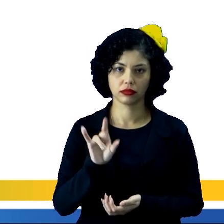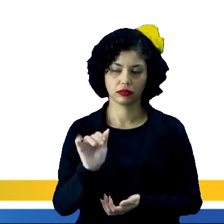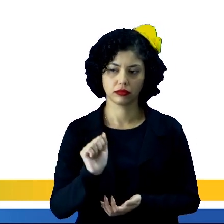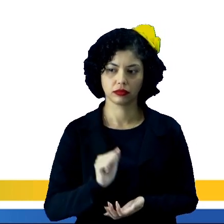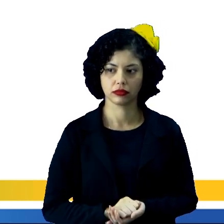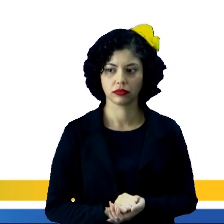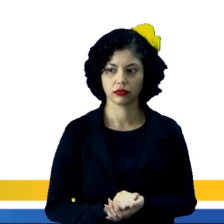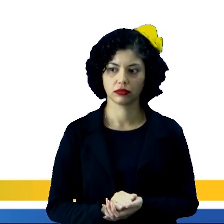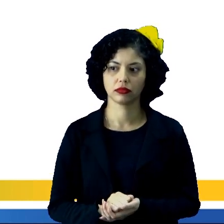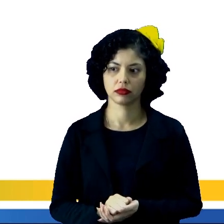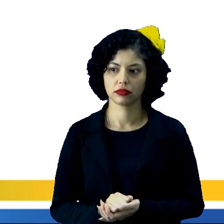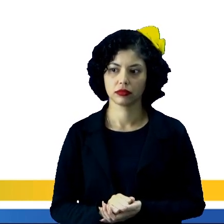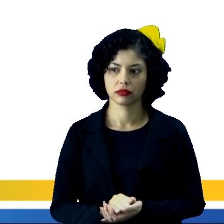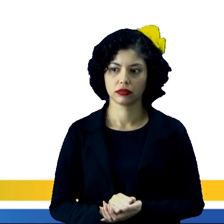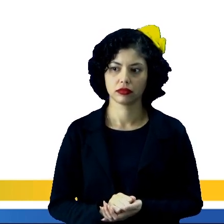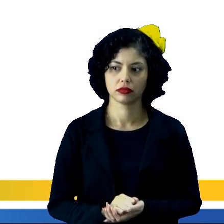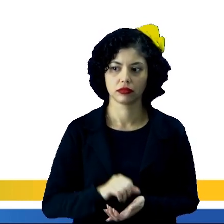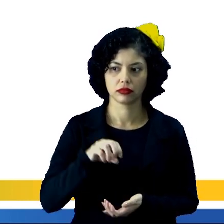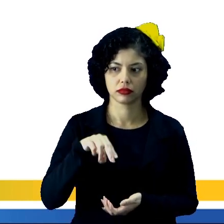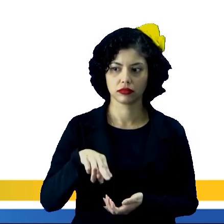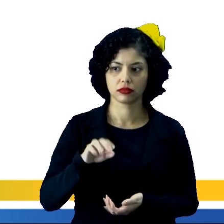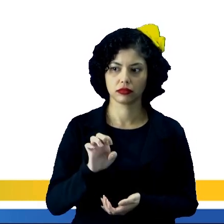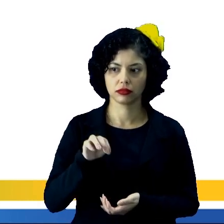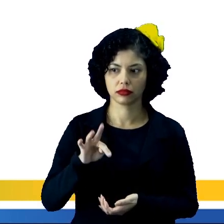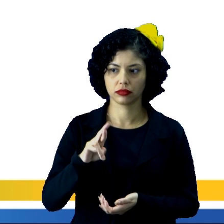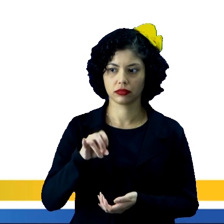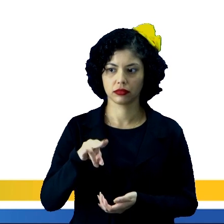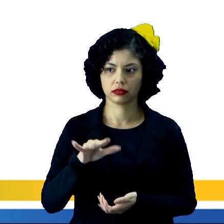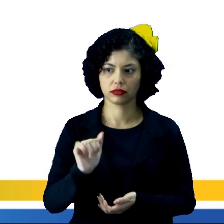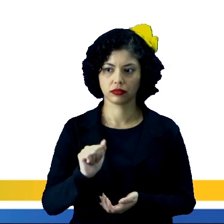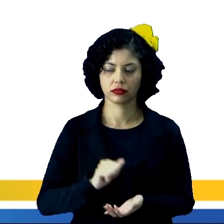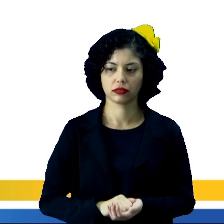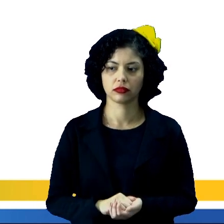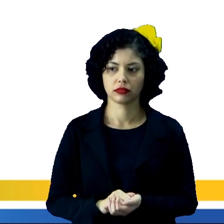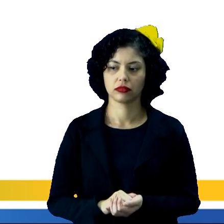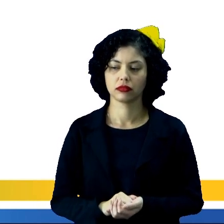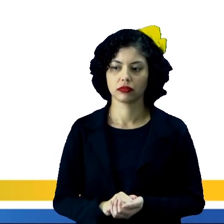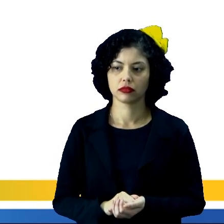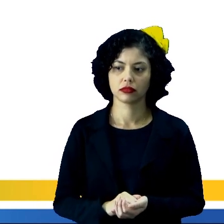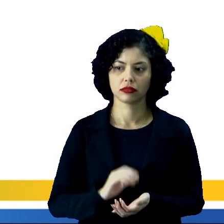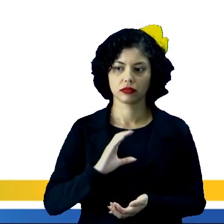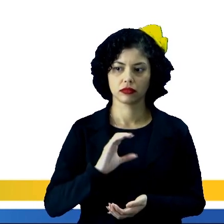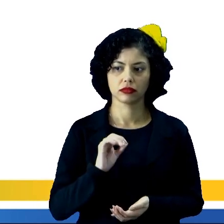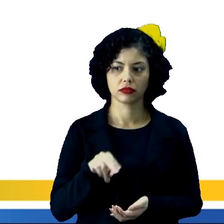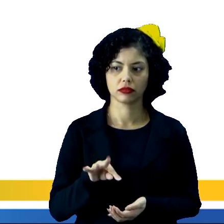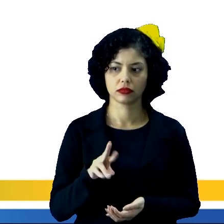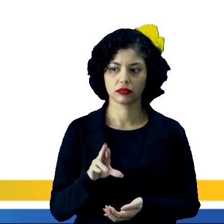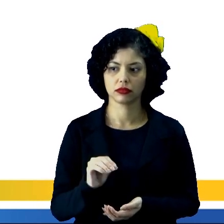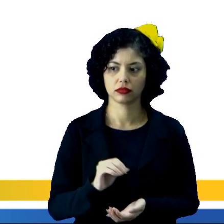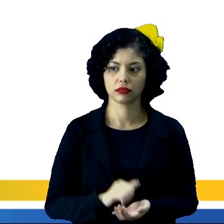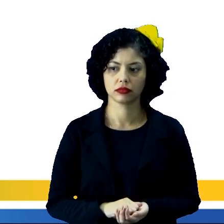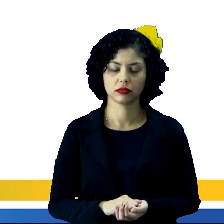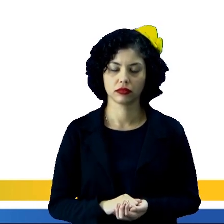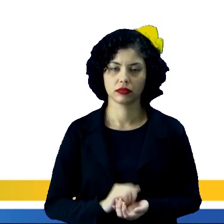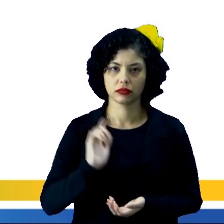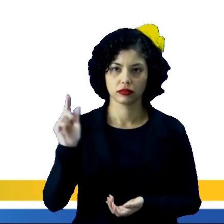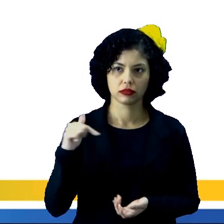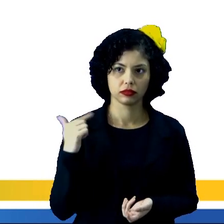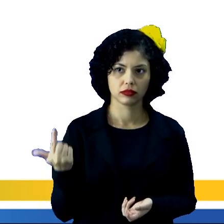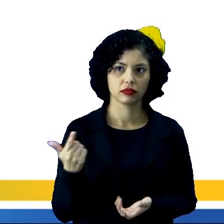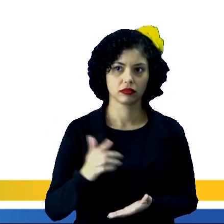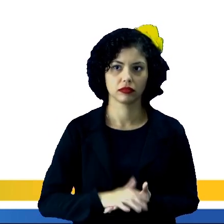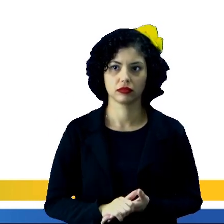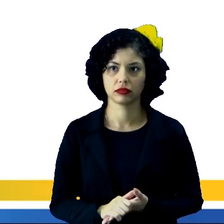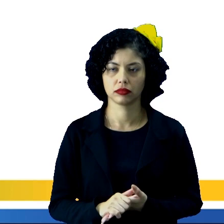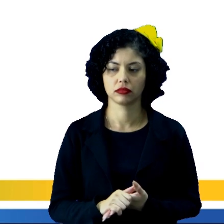however, todavia, nevertheless, entretanto, yet, contudo,